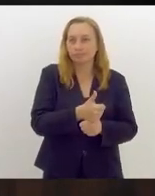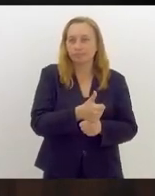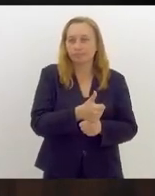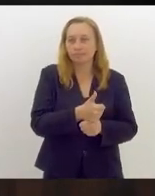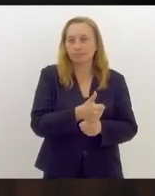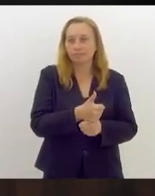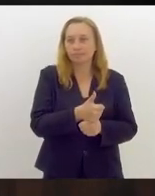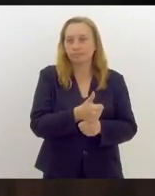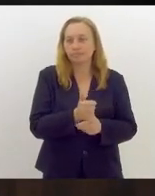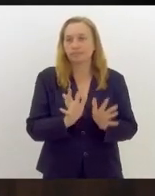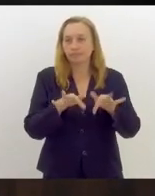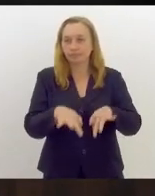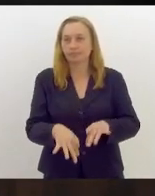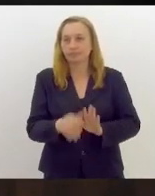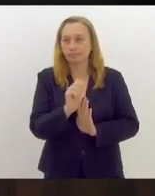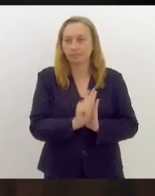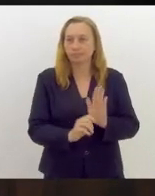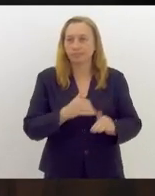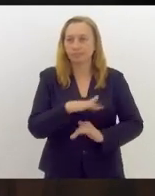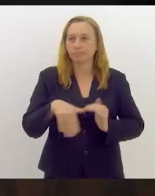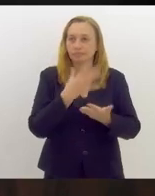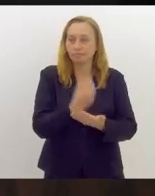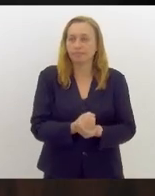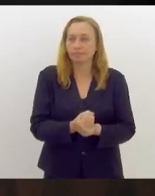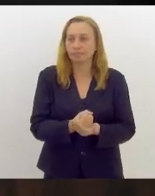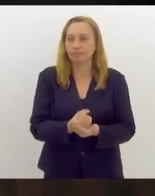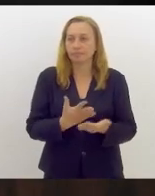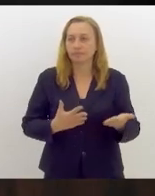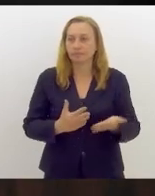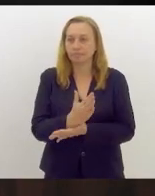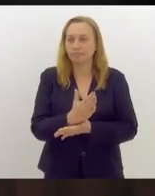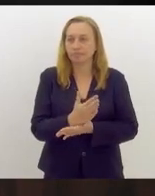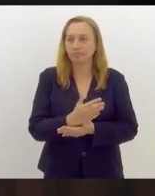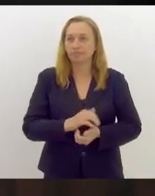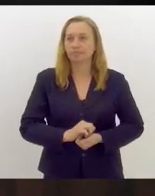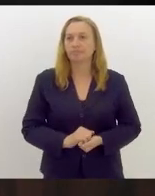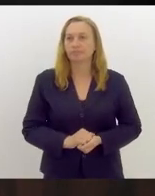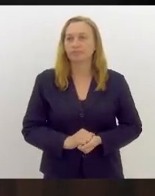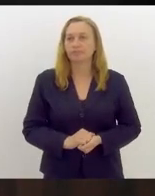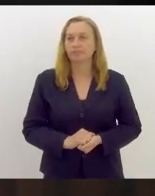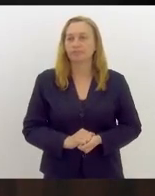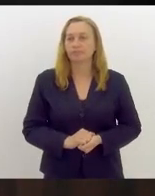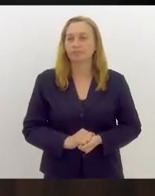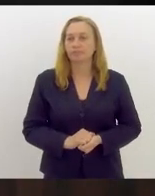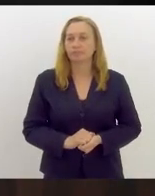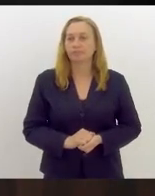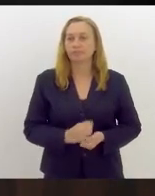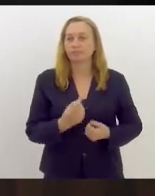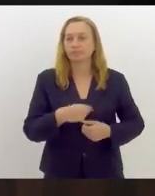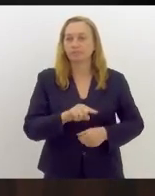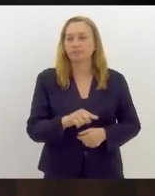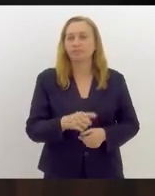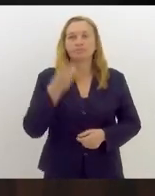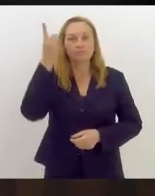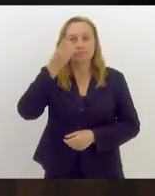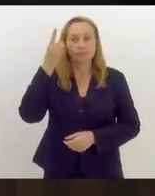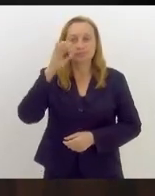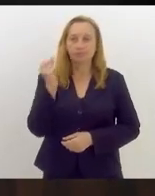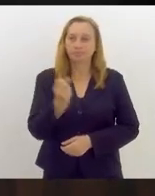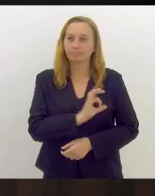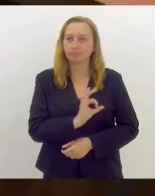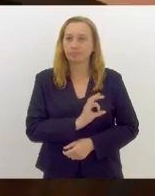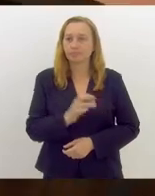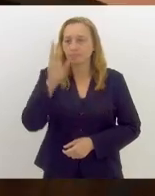com forma final de redação aprovado vai autógrafo Deputado Marta Rocha